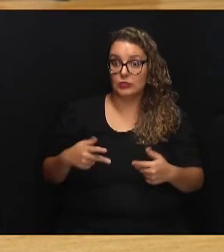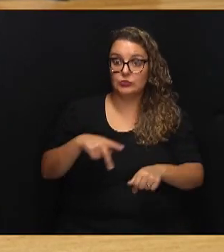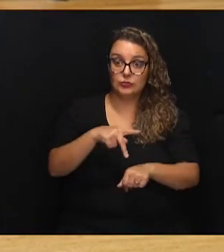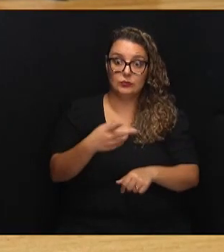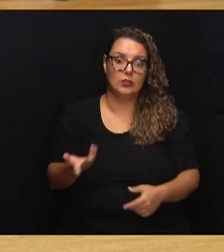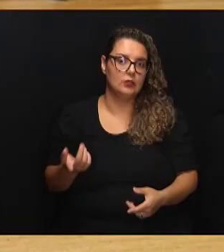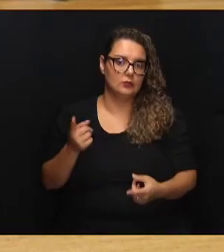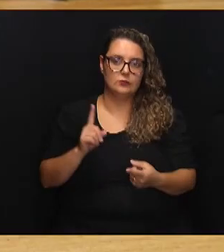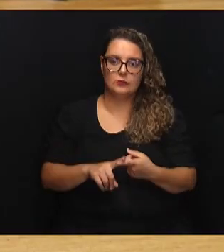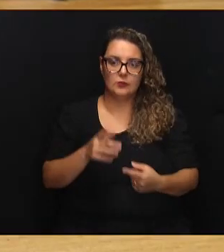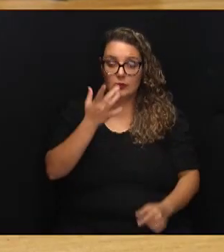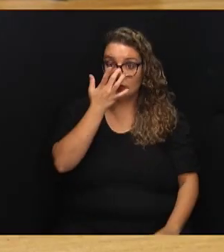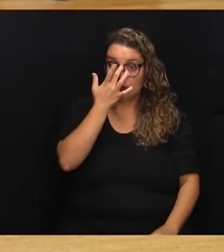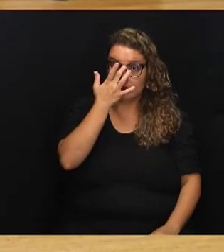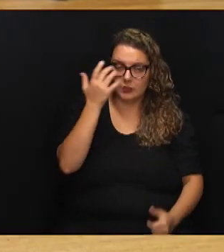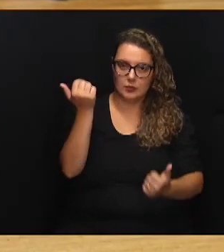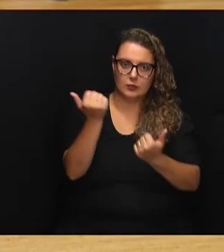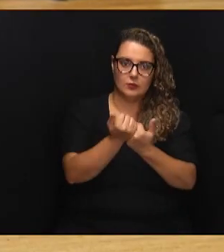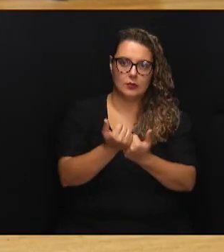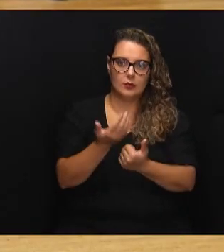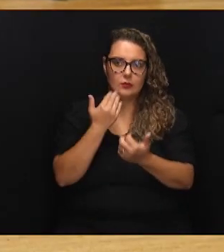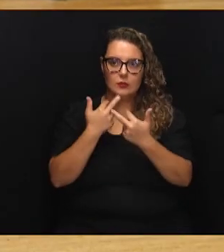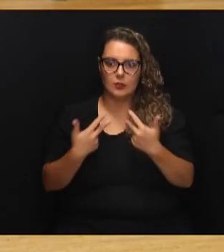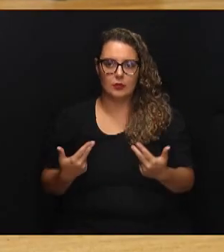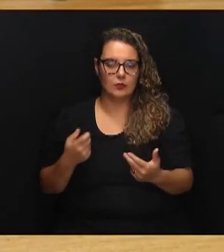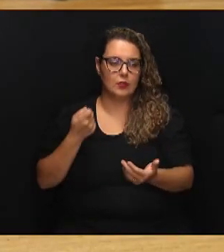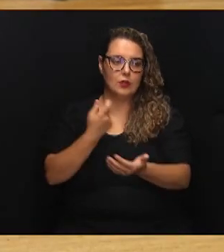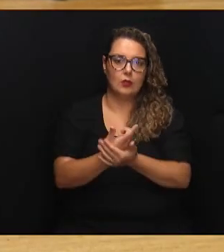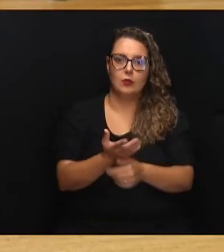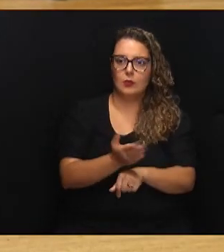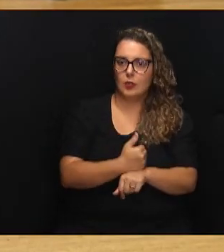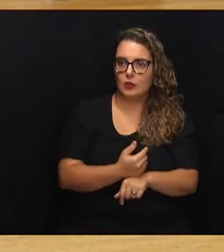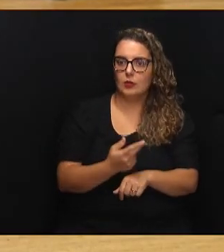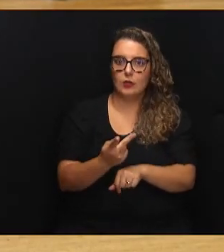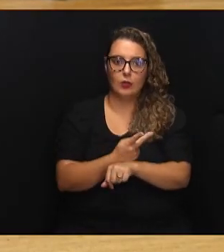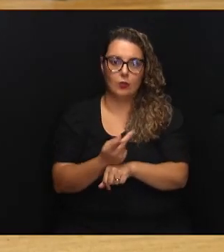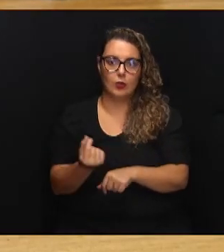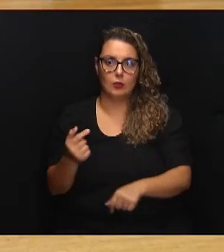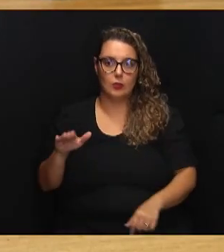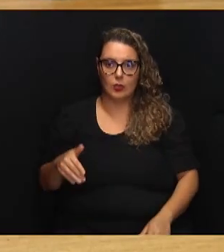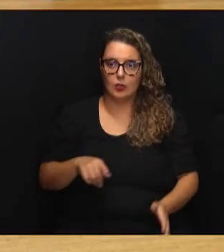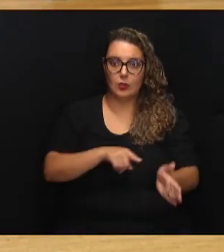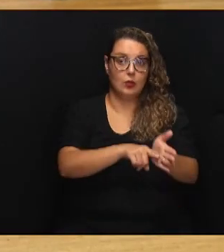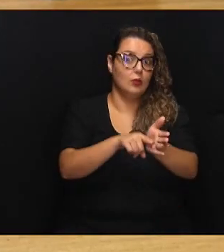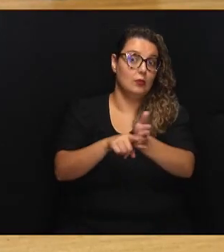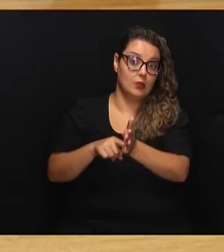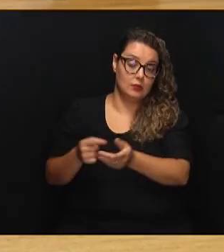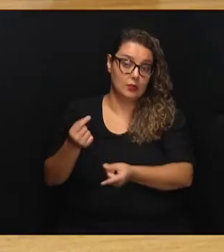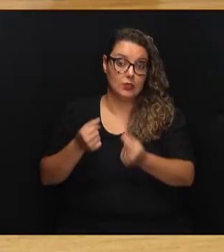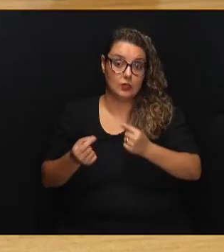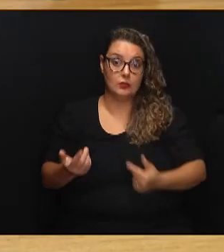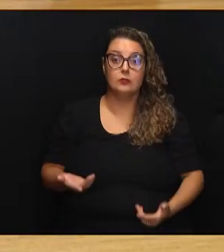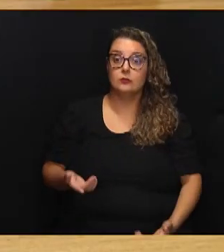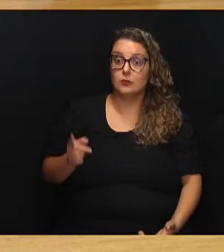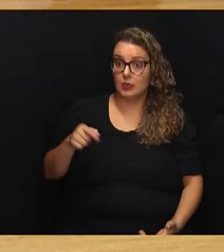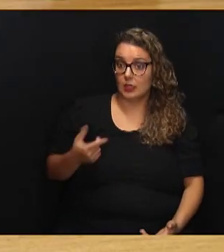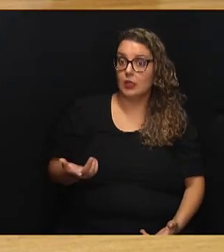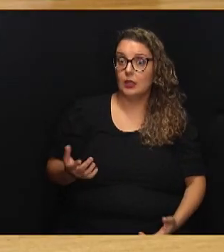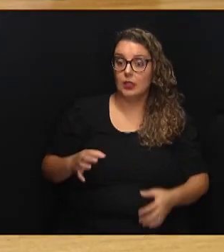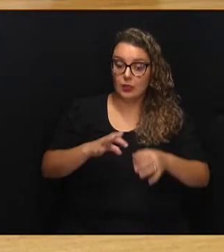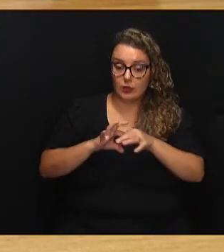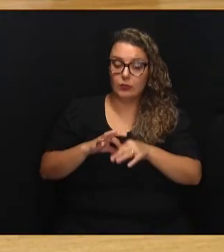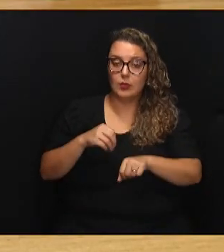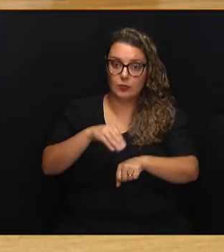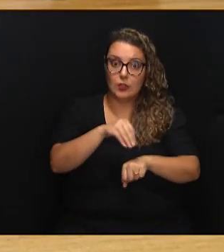Então, eu substituo os alimentos, eu compro com antecedência, eu busco promoções, eu pesquiso os preços. Então, é uma união dessas